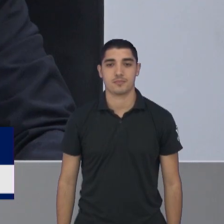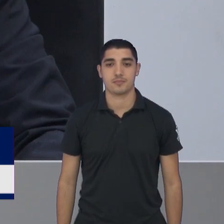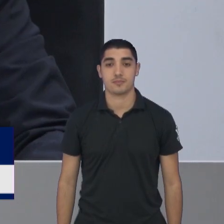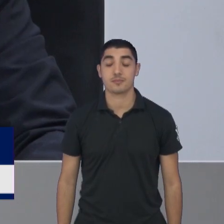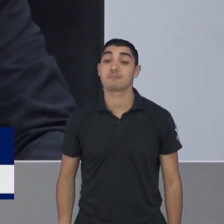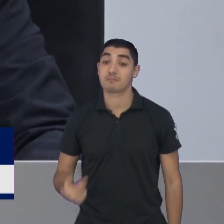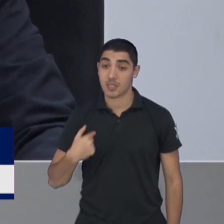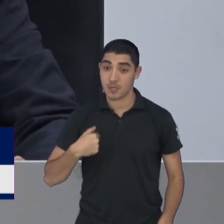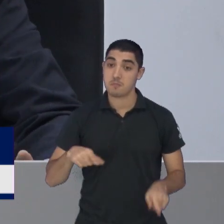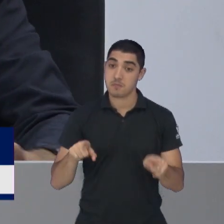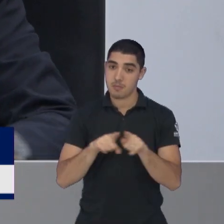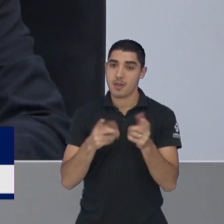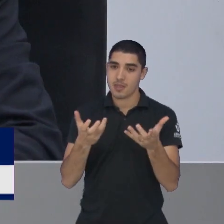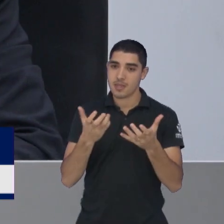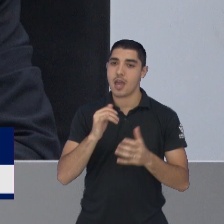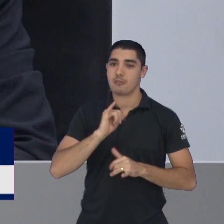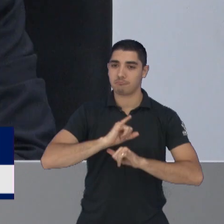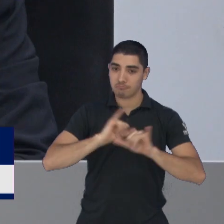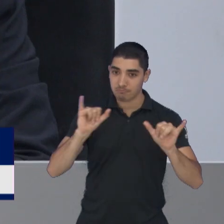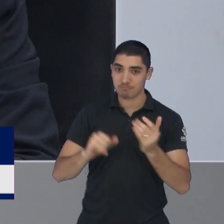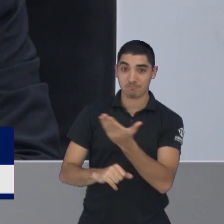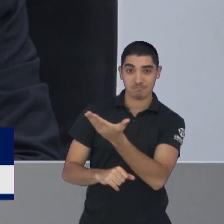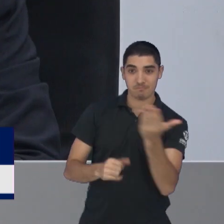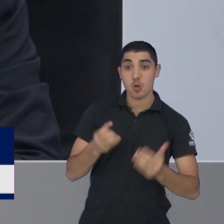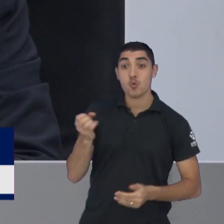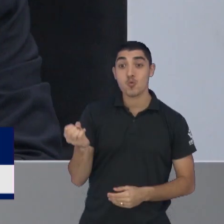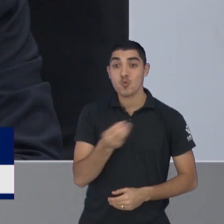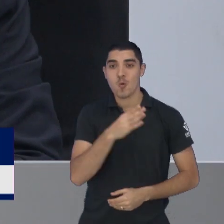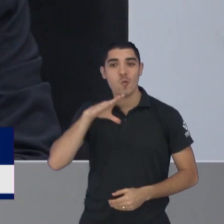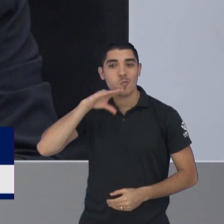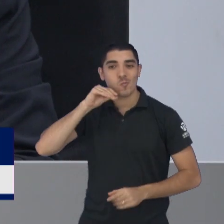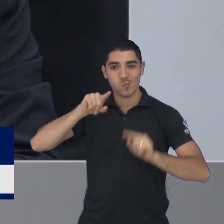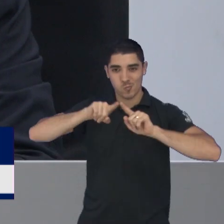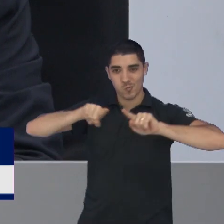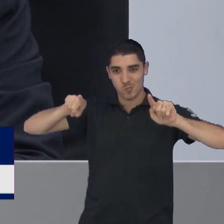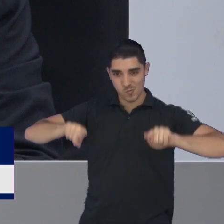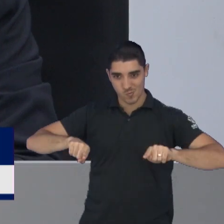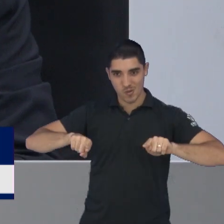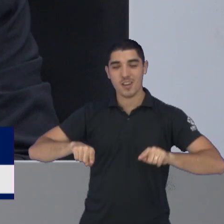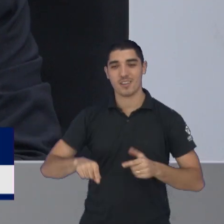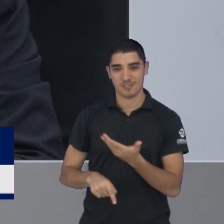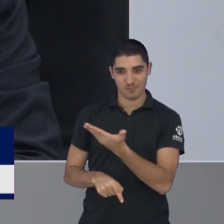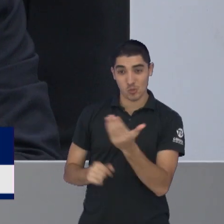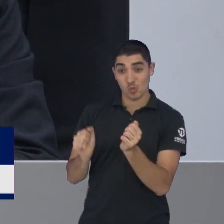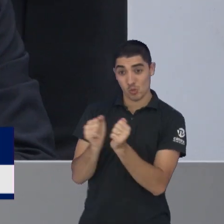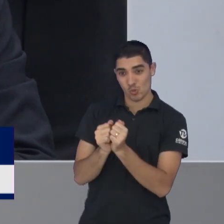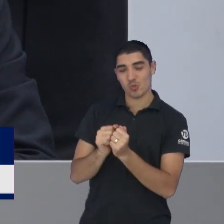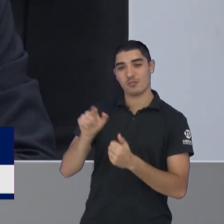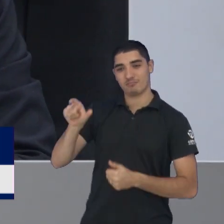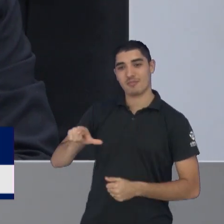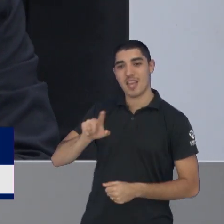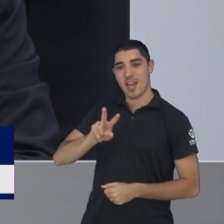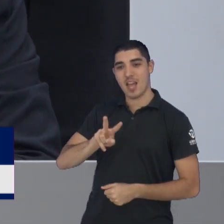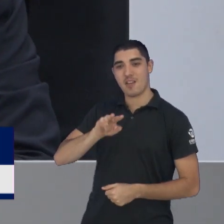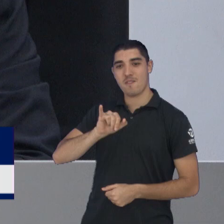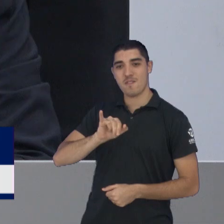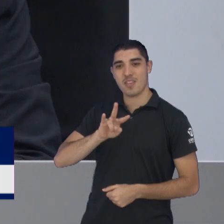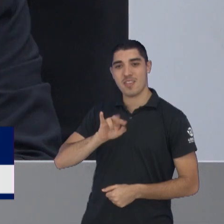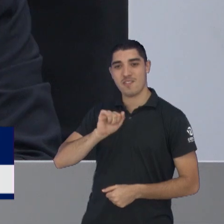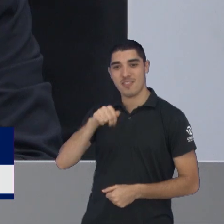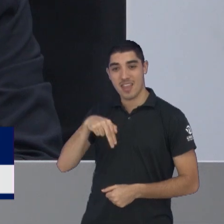Também quero dar as boas-vindas aos novos funcionários desta casa, não acompanhado pela Vivian, a Vivian estava aí, José Luiz, pelo